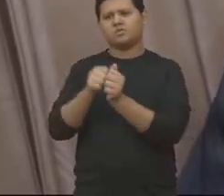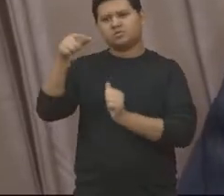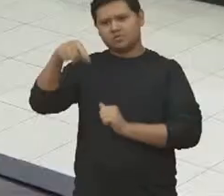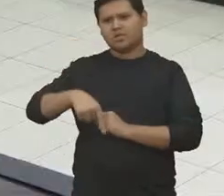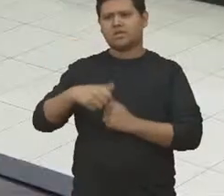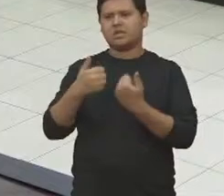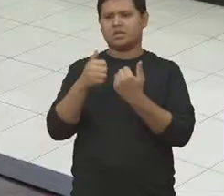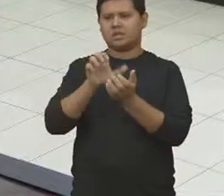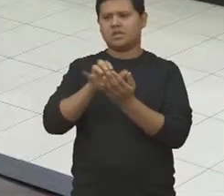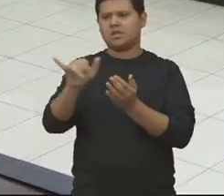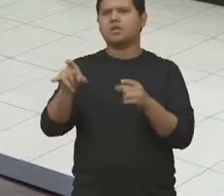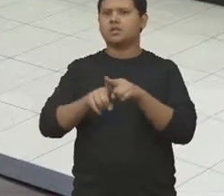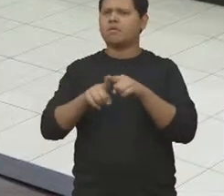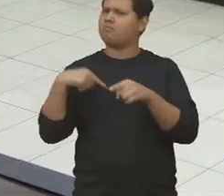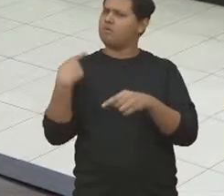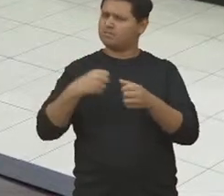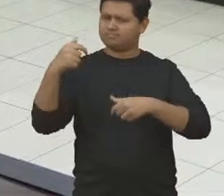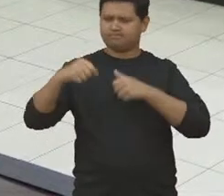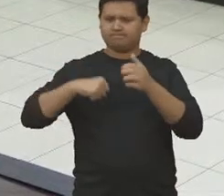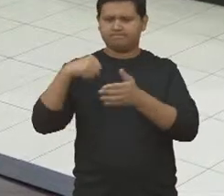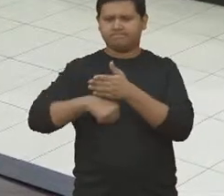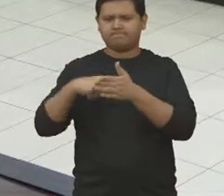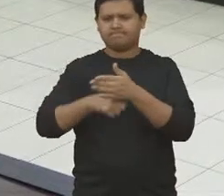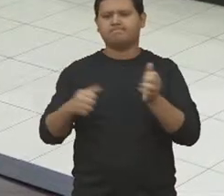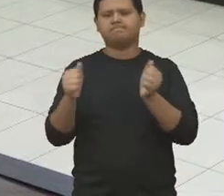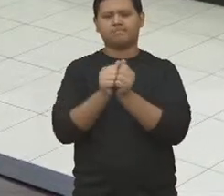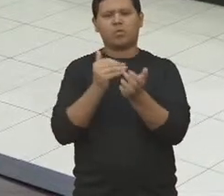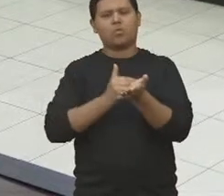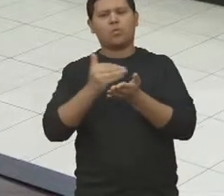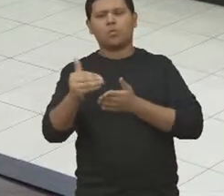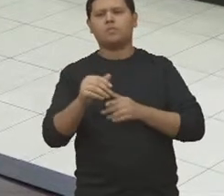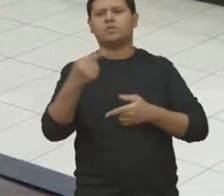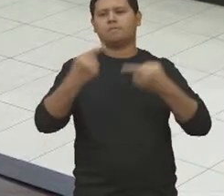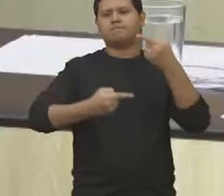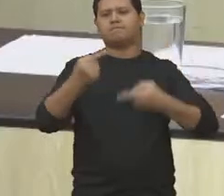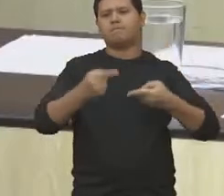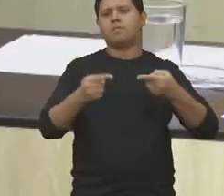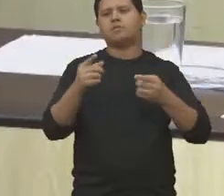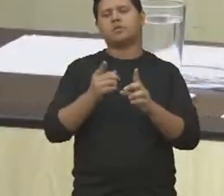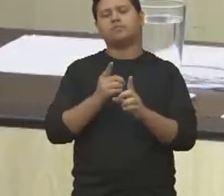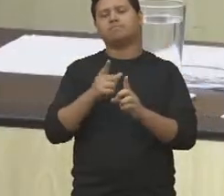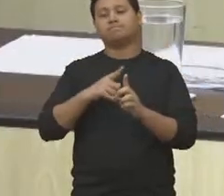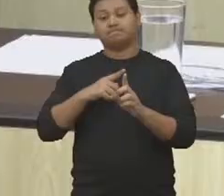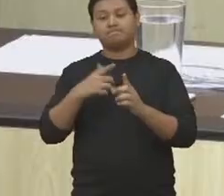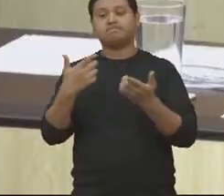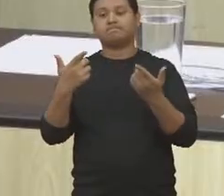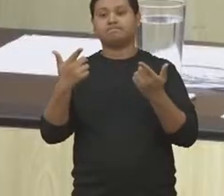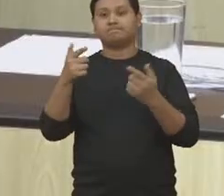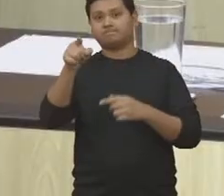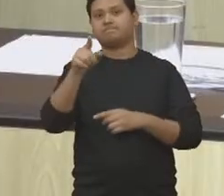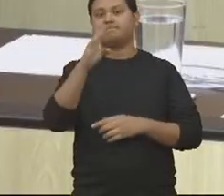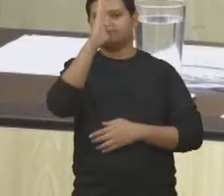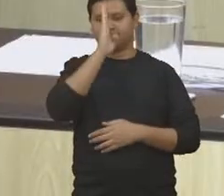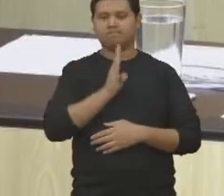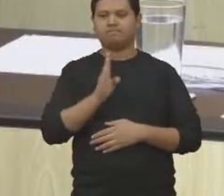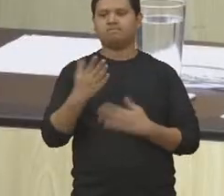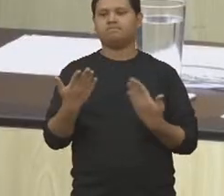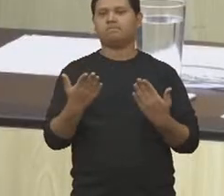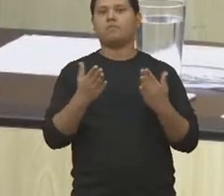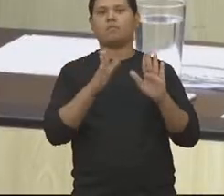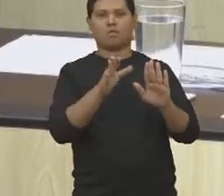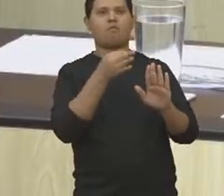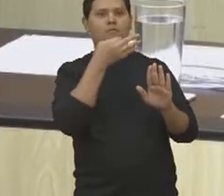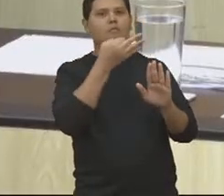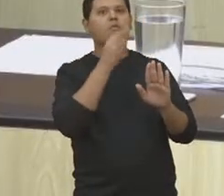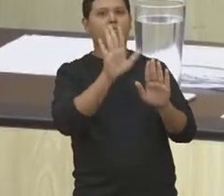Jacareí. Sim, vamos lutar por isso, com certeza, né? Ao menos começar políticas, né, até chegar na gratuidade, né? Mas um